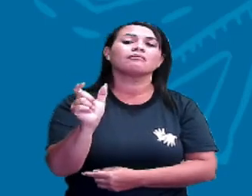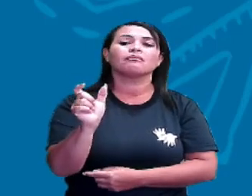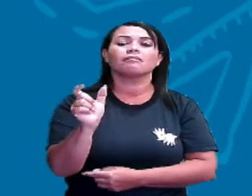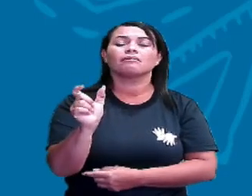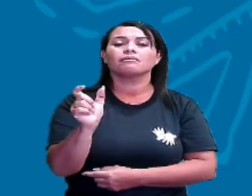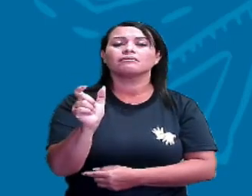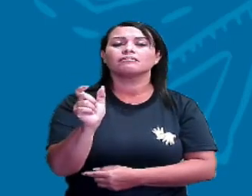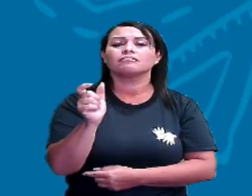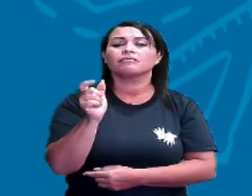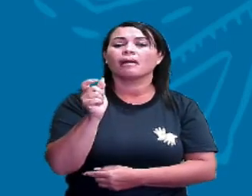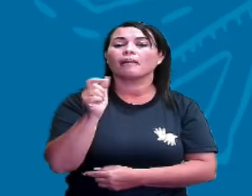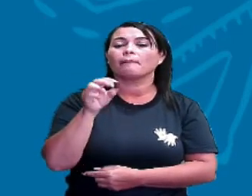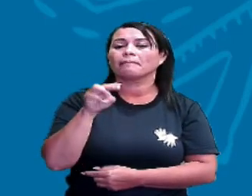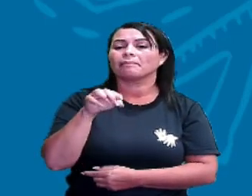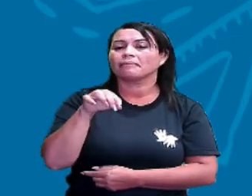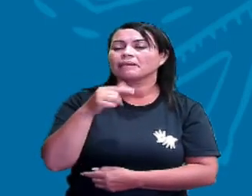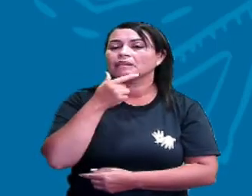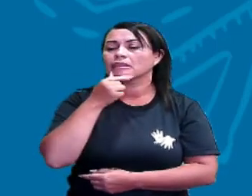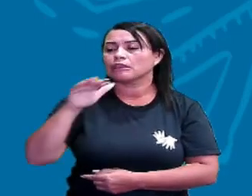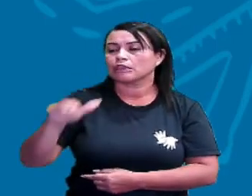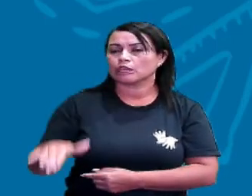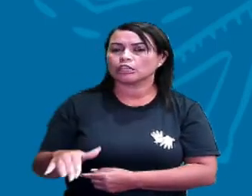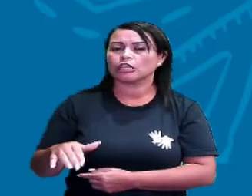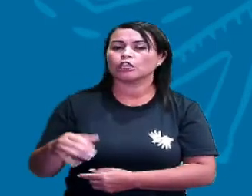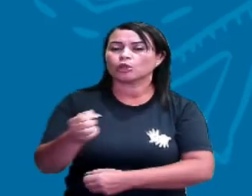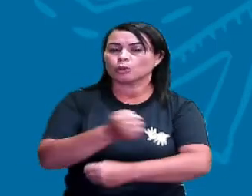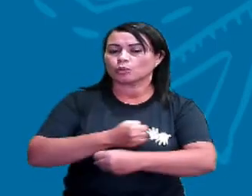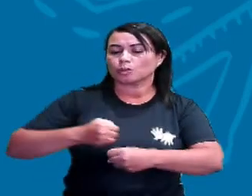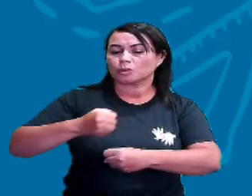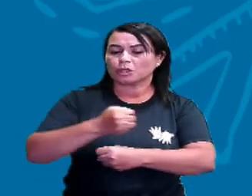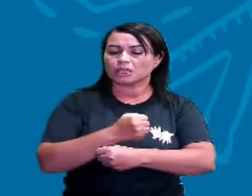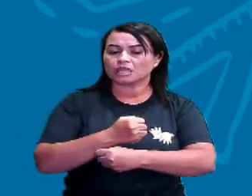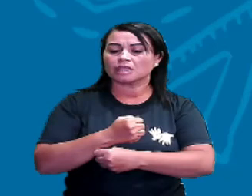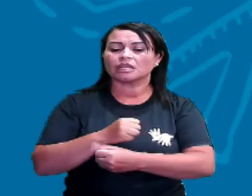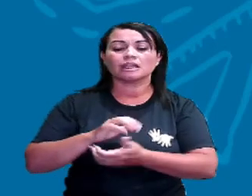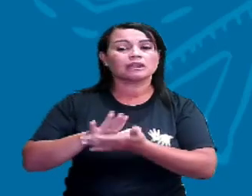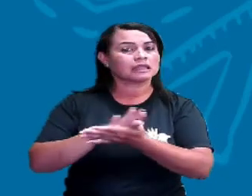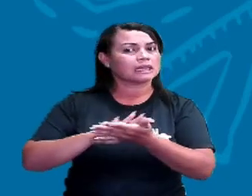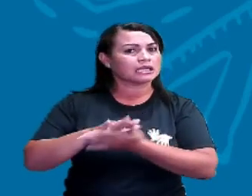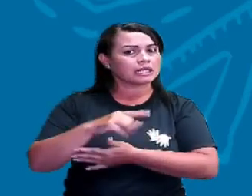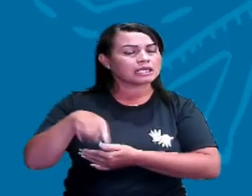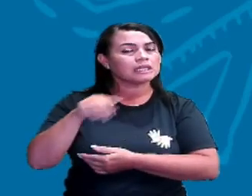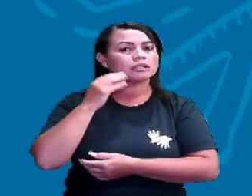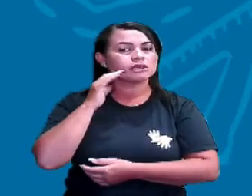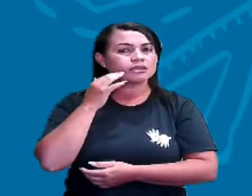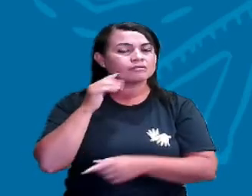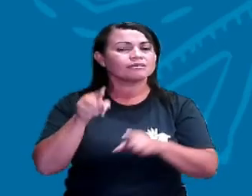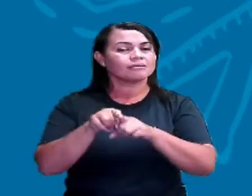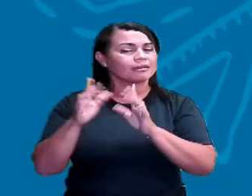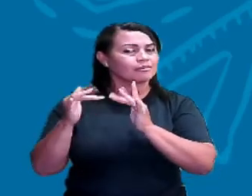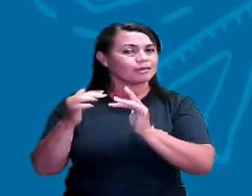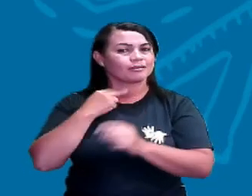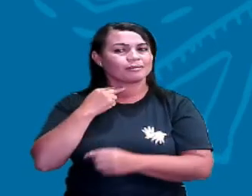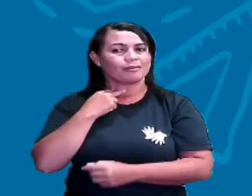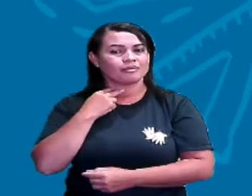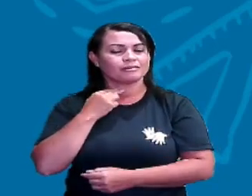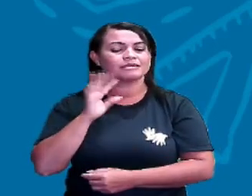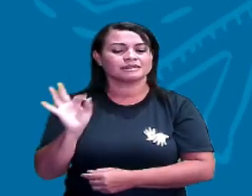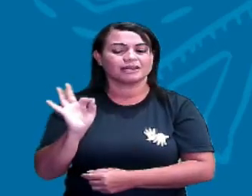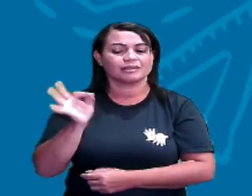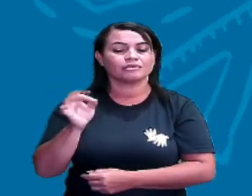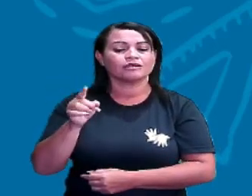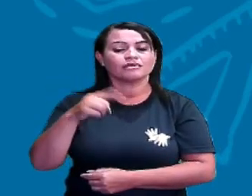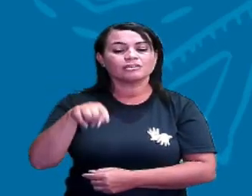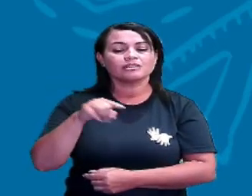colocar cozinheira, nada de colocar capitão, certo? E nada de colocar namorada aqui no meio, tá? Então,